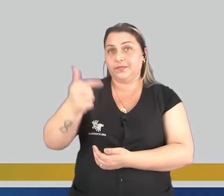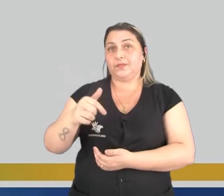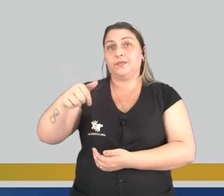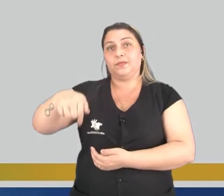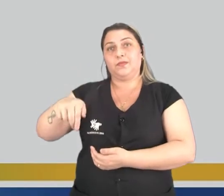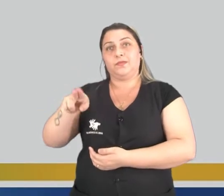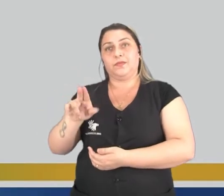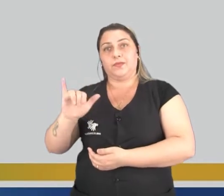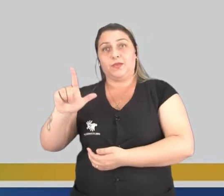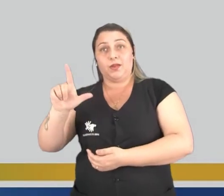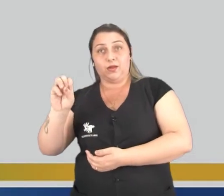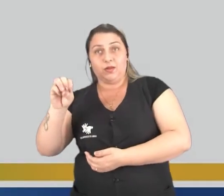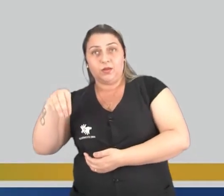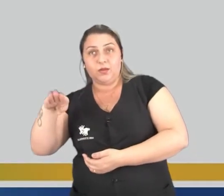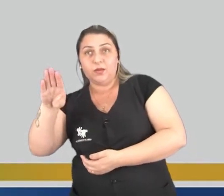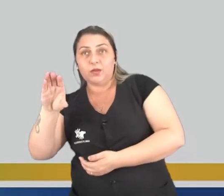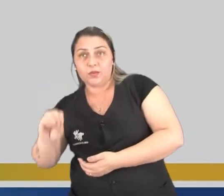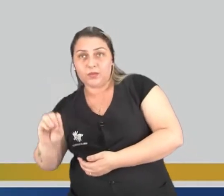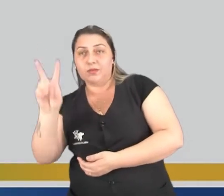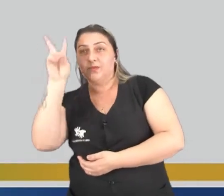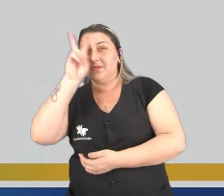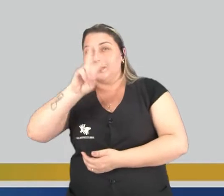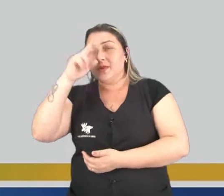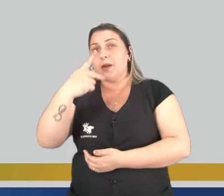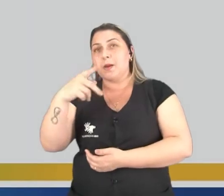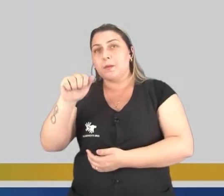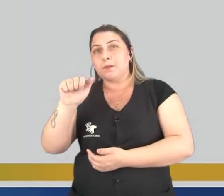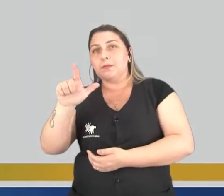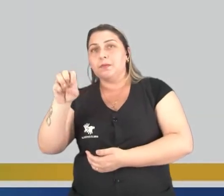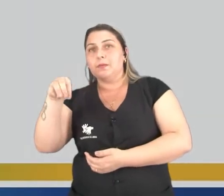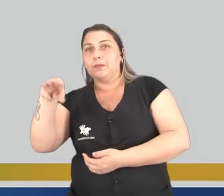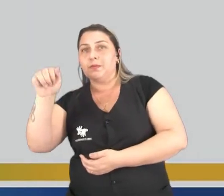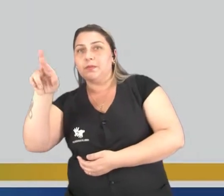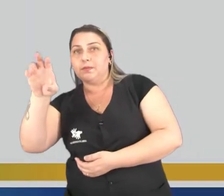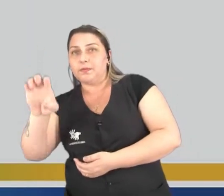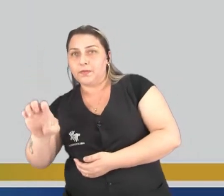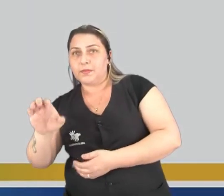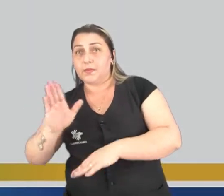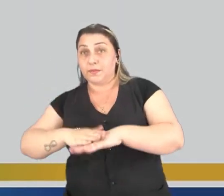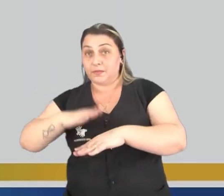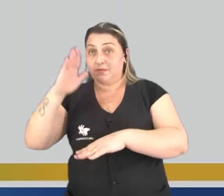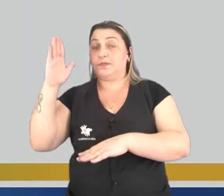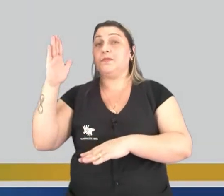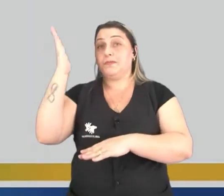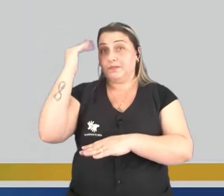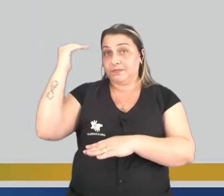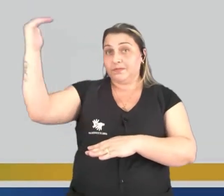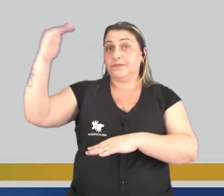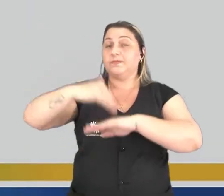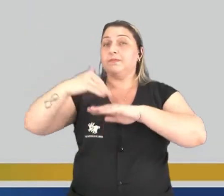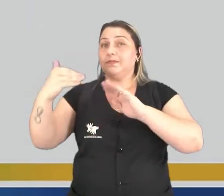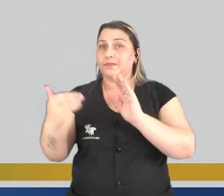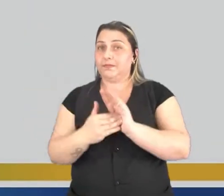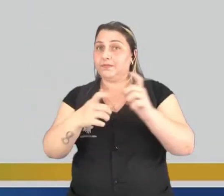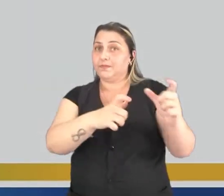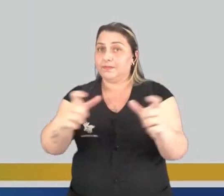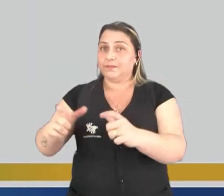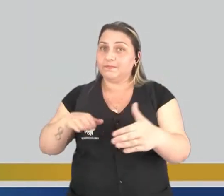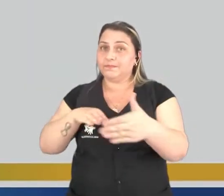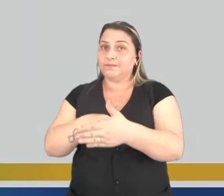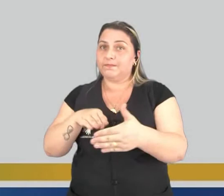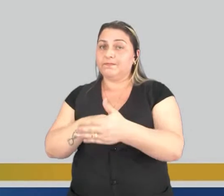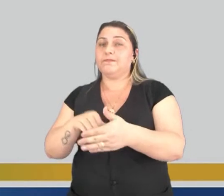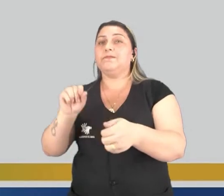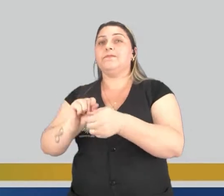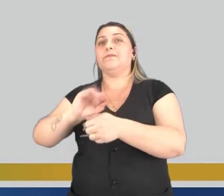vamos falar um pouquinho dos quilombos. Lembra que eu falei do Quilombo dos Palmares? Que foi o mais célebre de todos, né, local de resistência criado